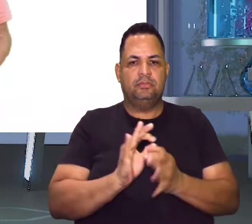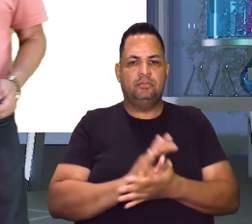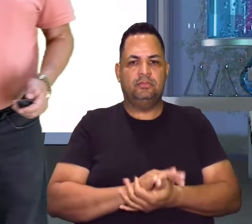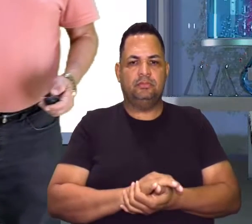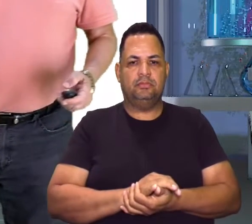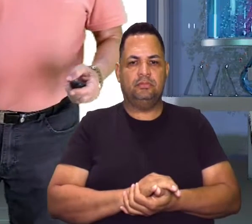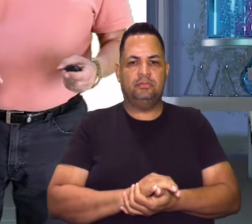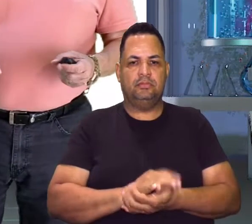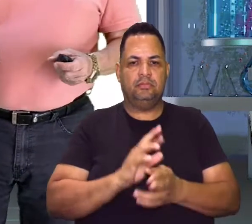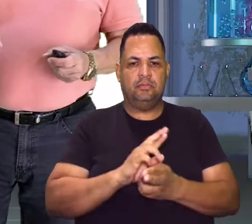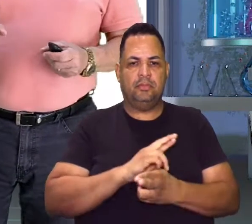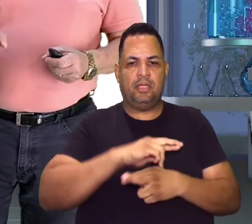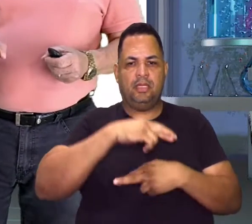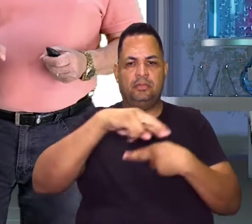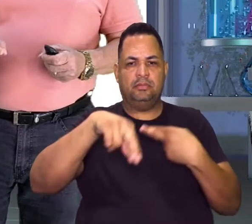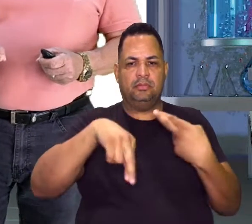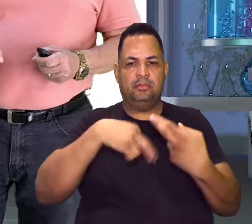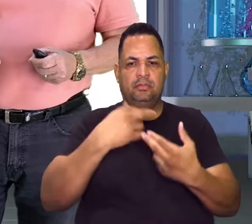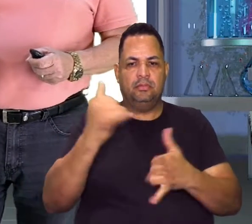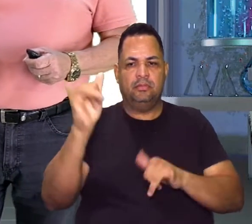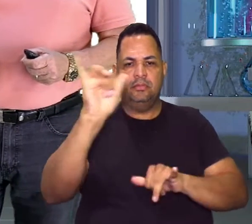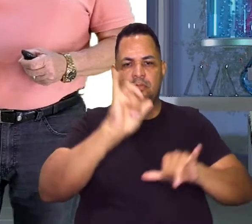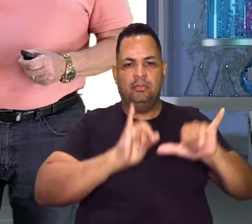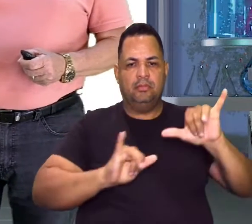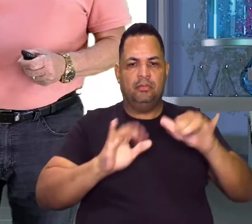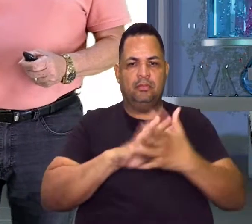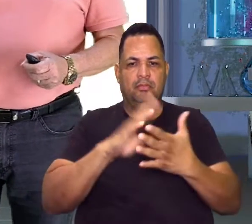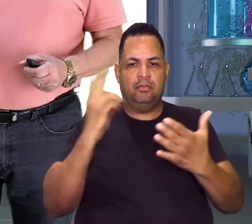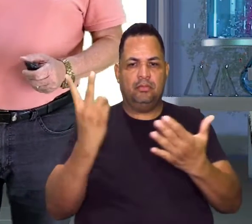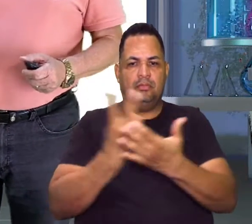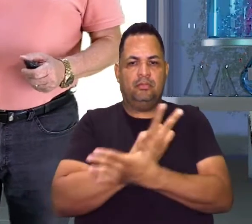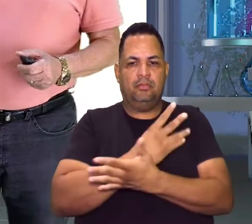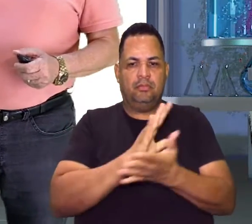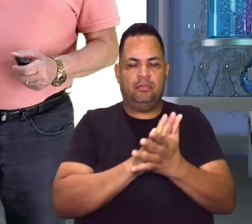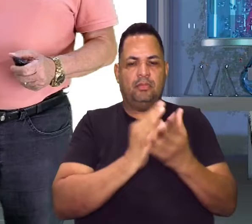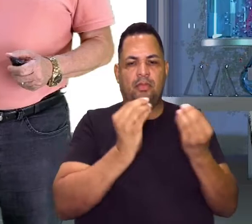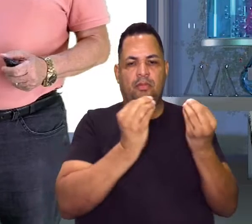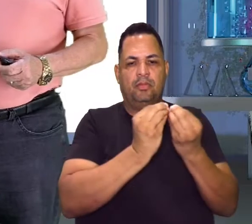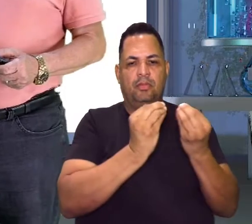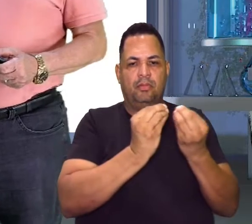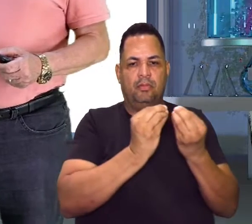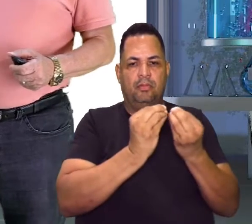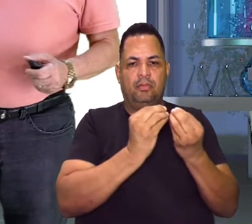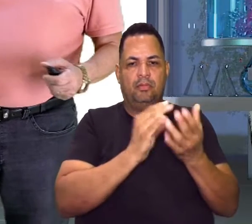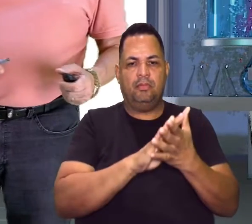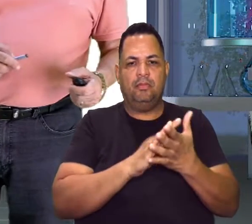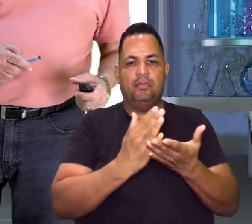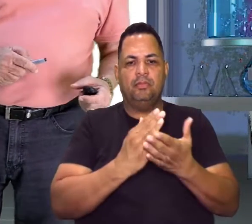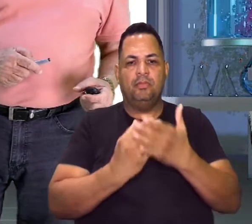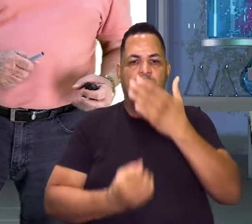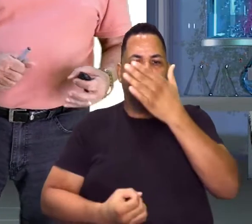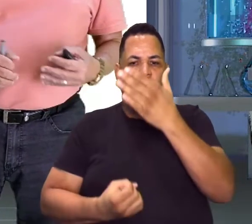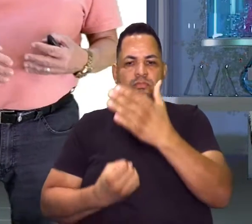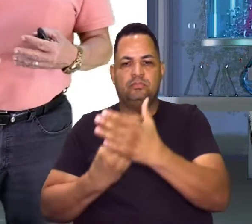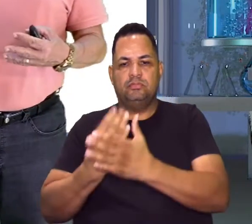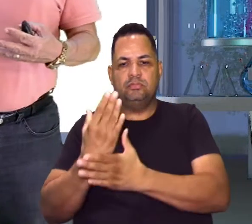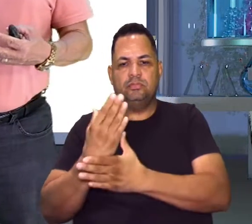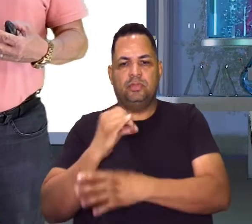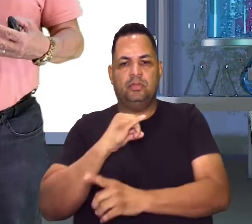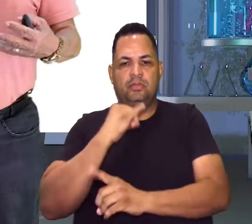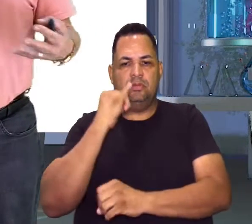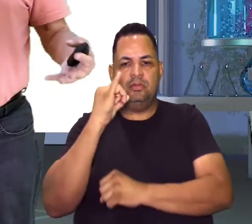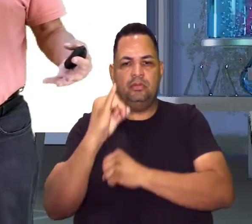ionização é uma reação química que ocorre entre as moléculas, produzindo os íons